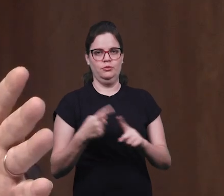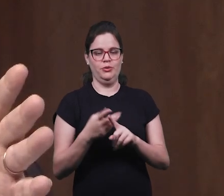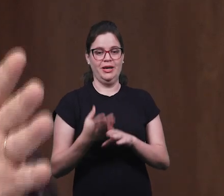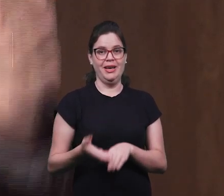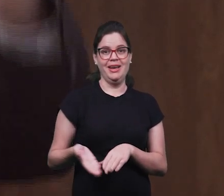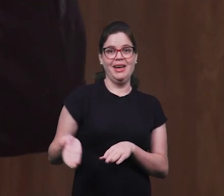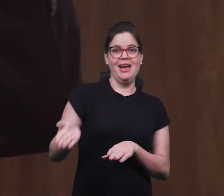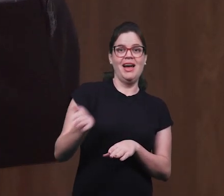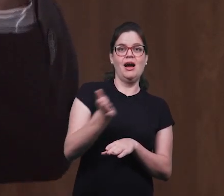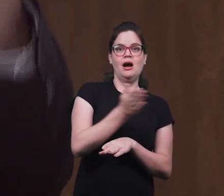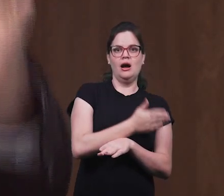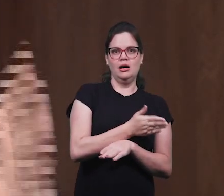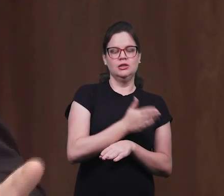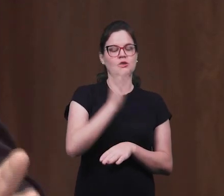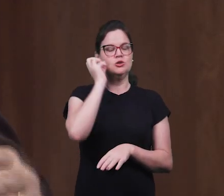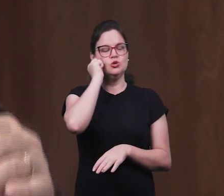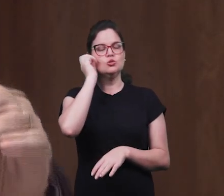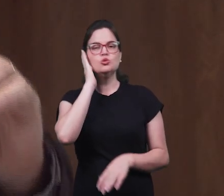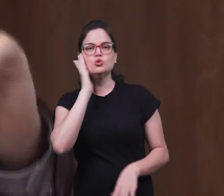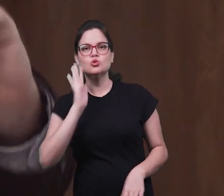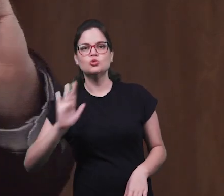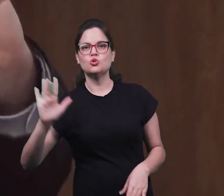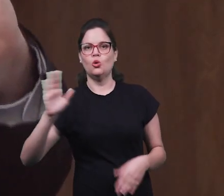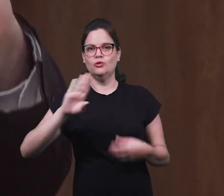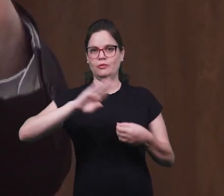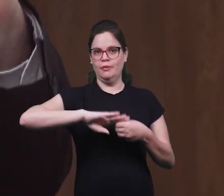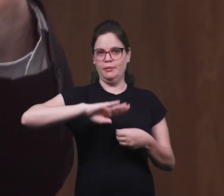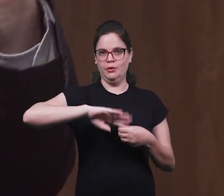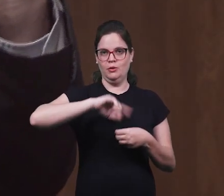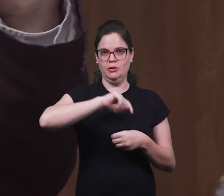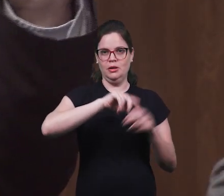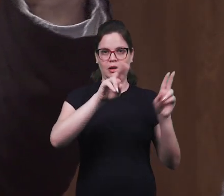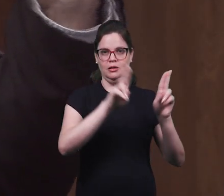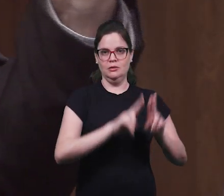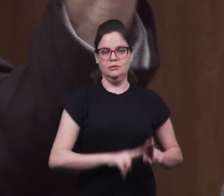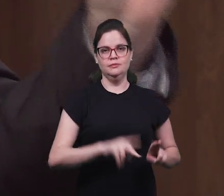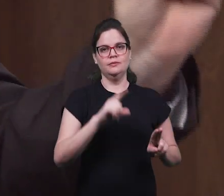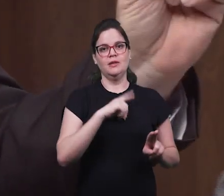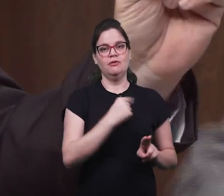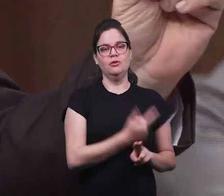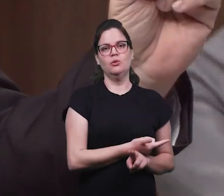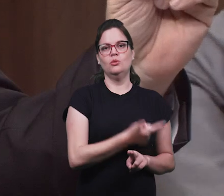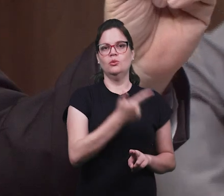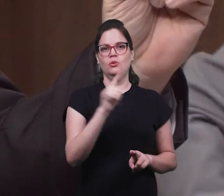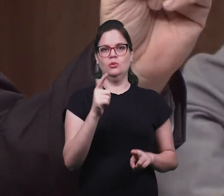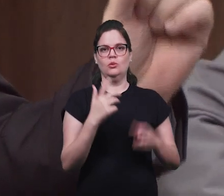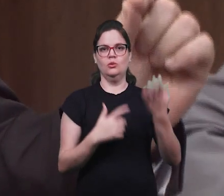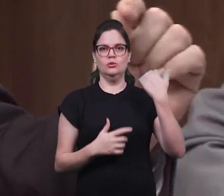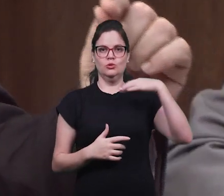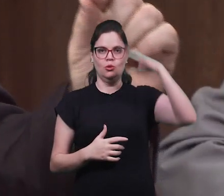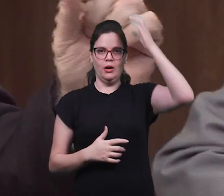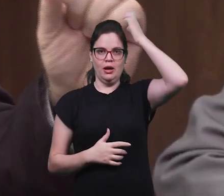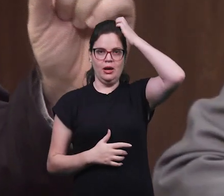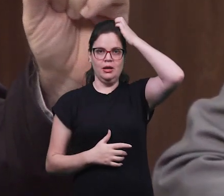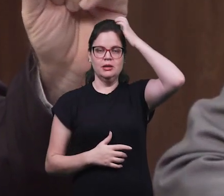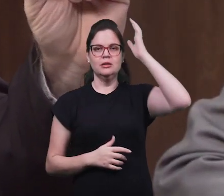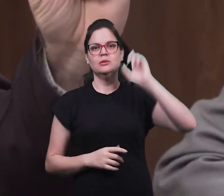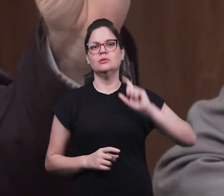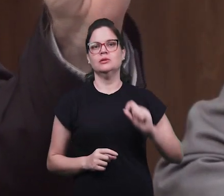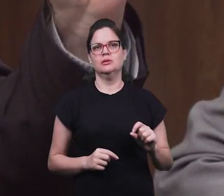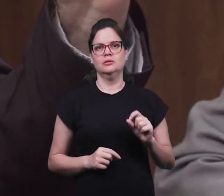estátua, antes desses impérios, existiu um outro grande império, que